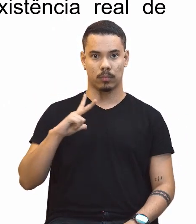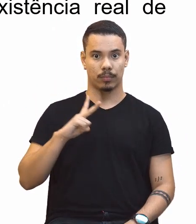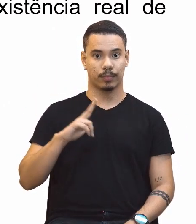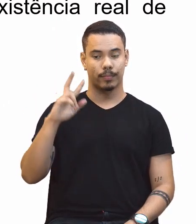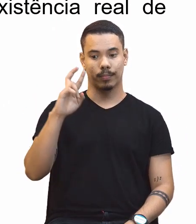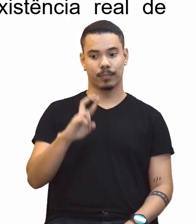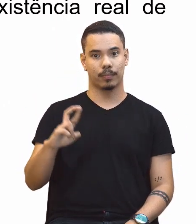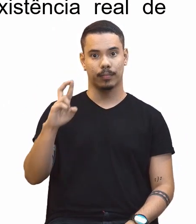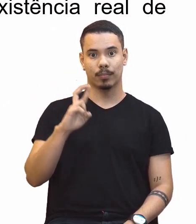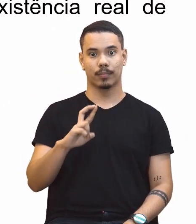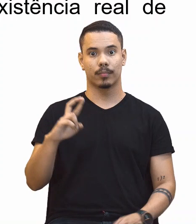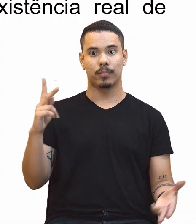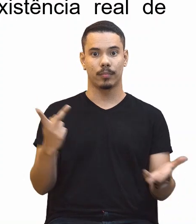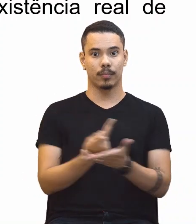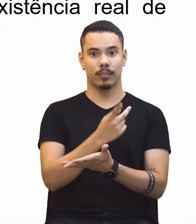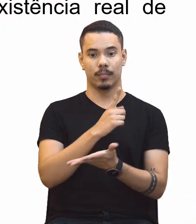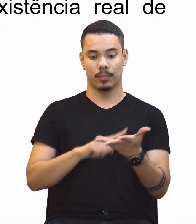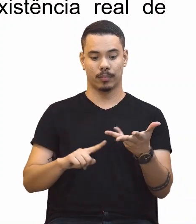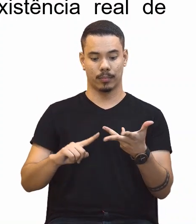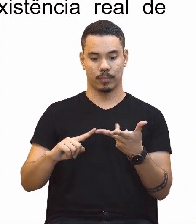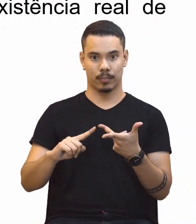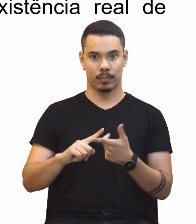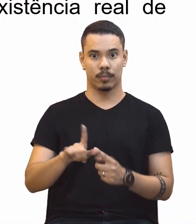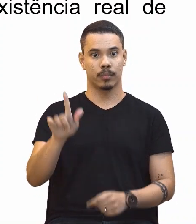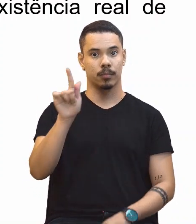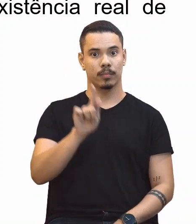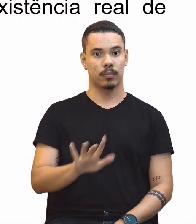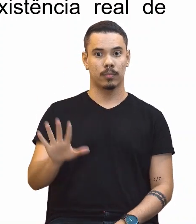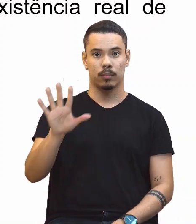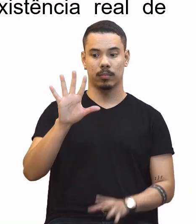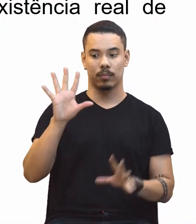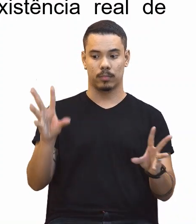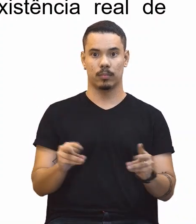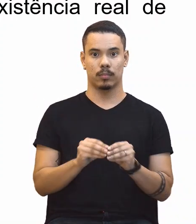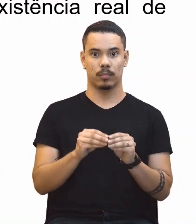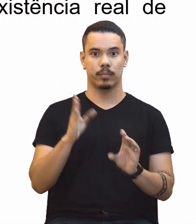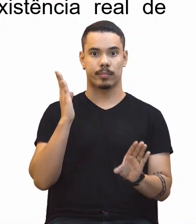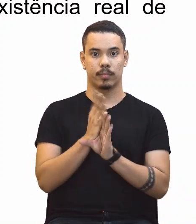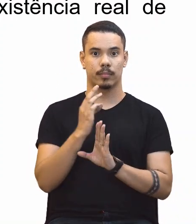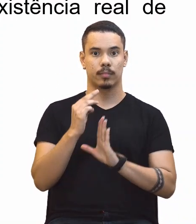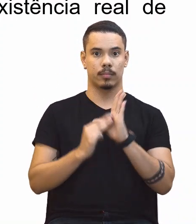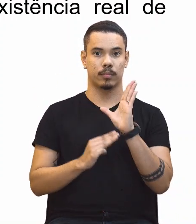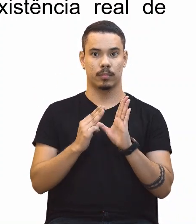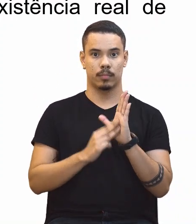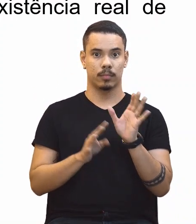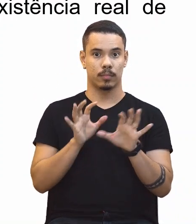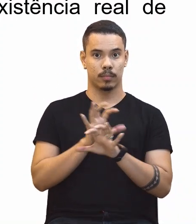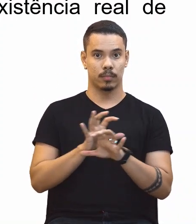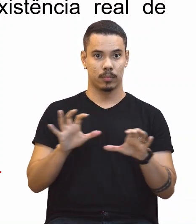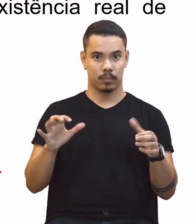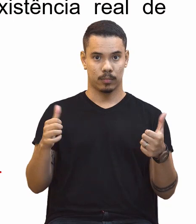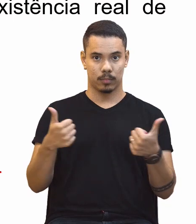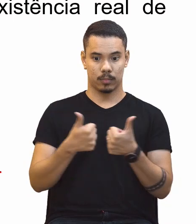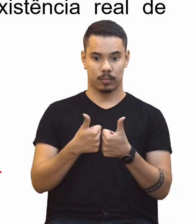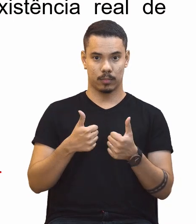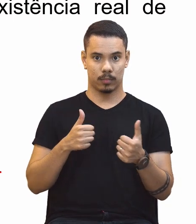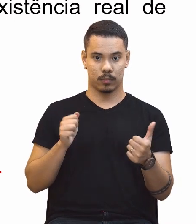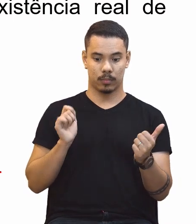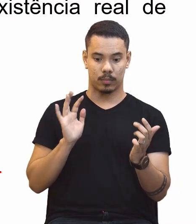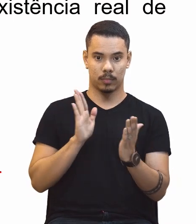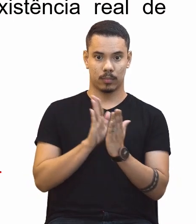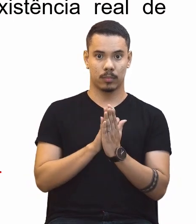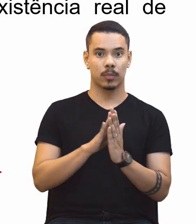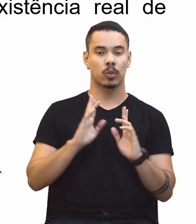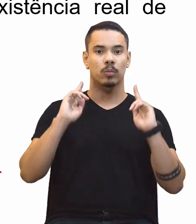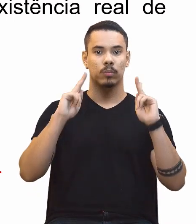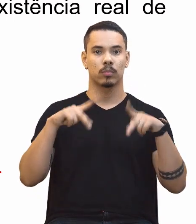observação dos fatos particulares, ao geral. É por meio do método indutivo que o ser